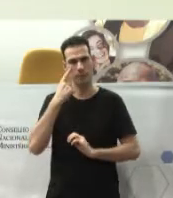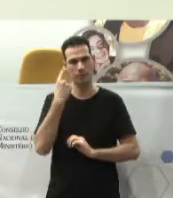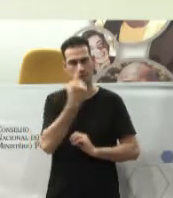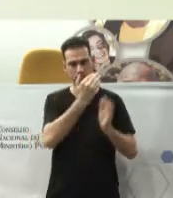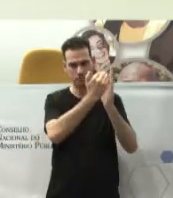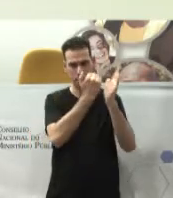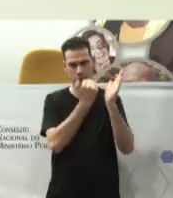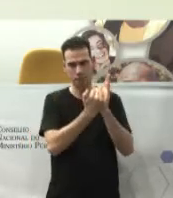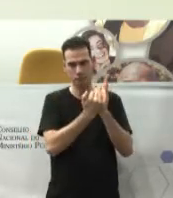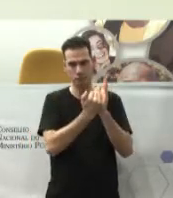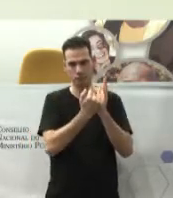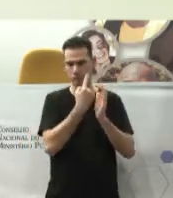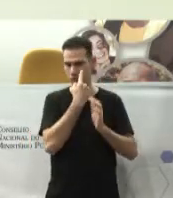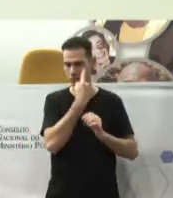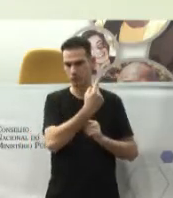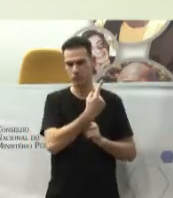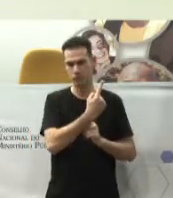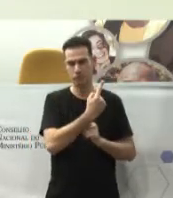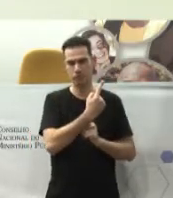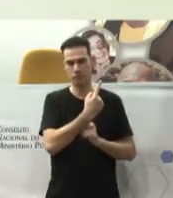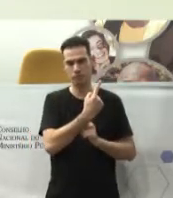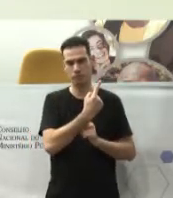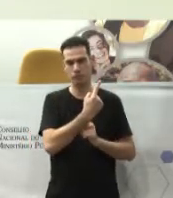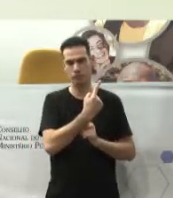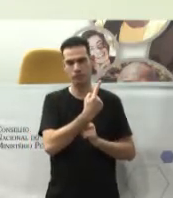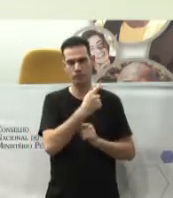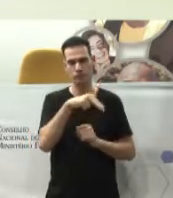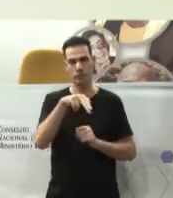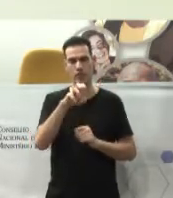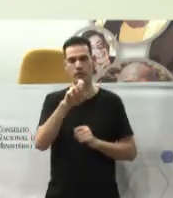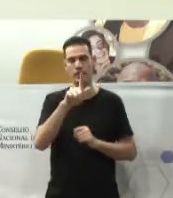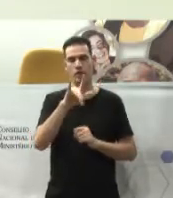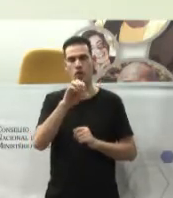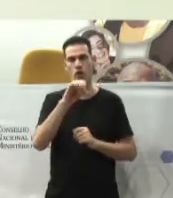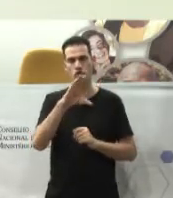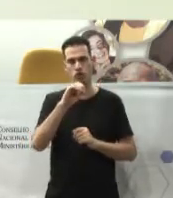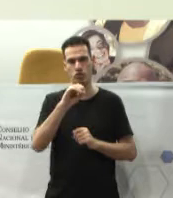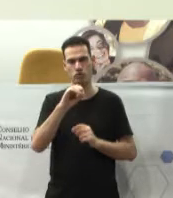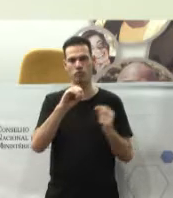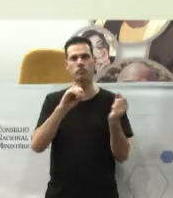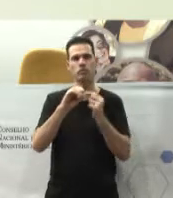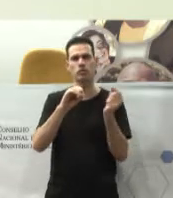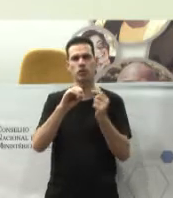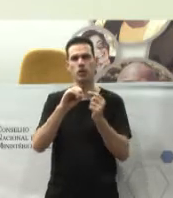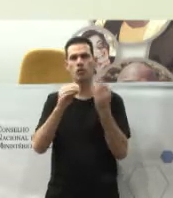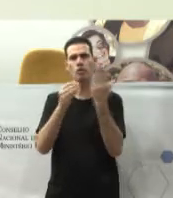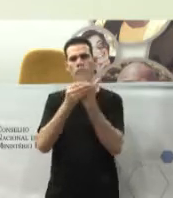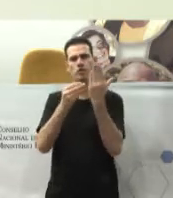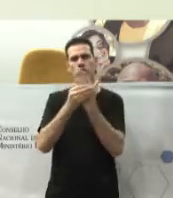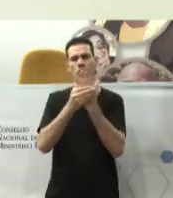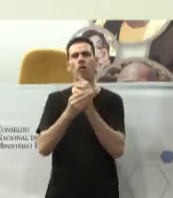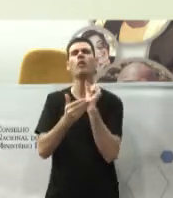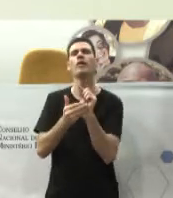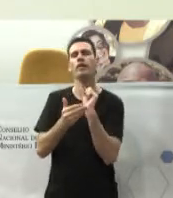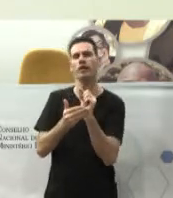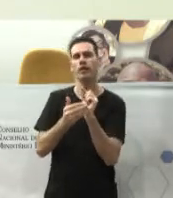Negócios processuais típicos. Também chamar atenção para os senhores. A calendarização